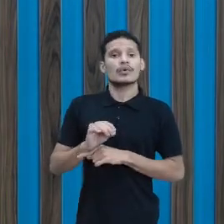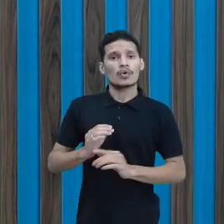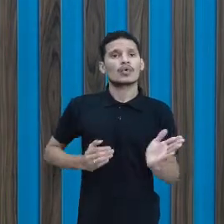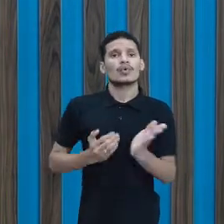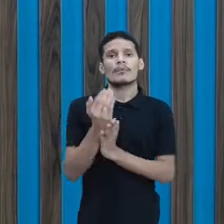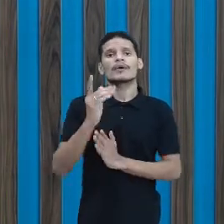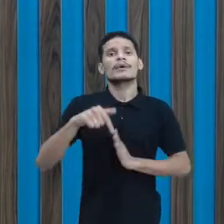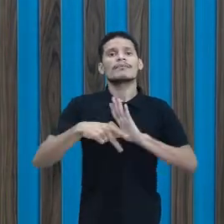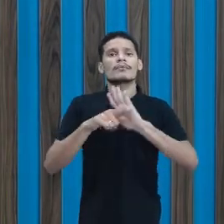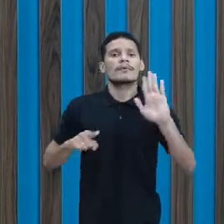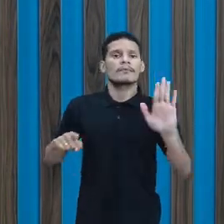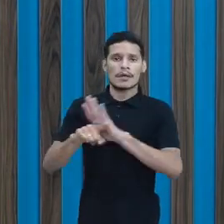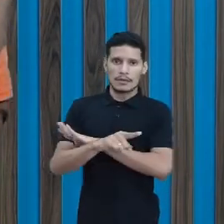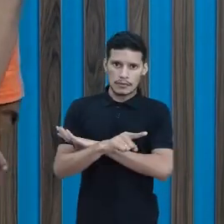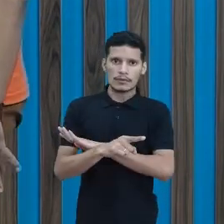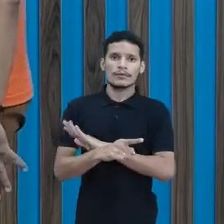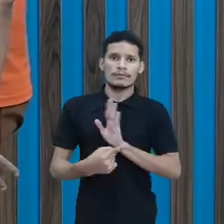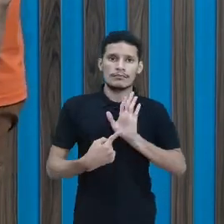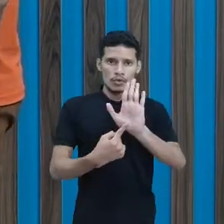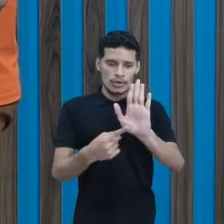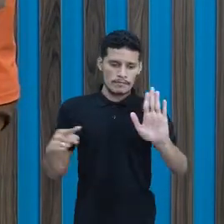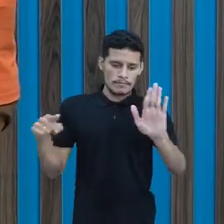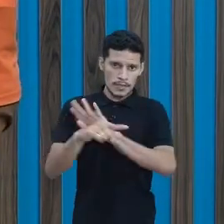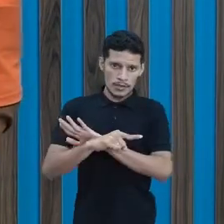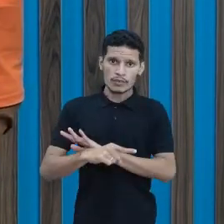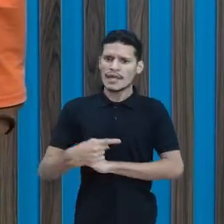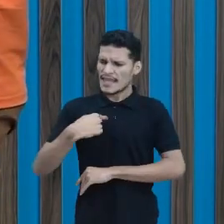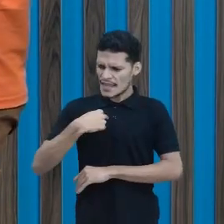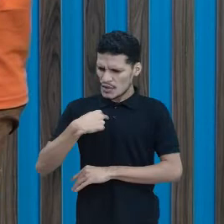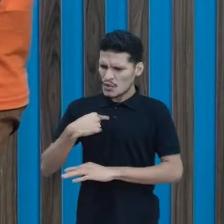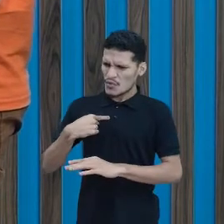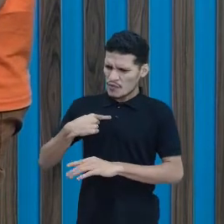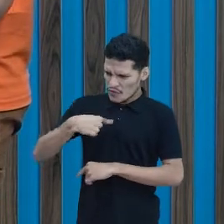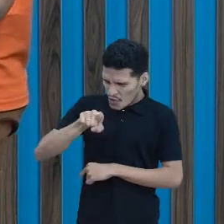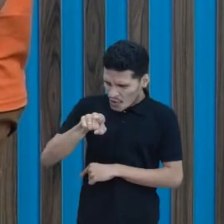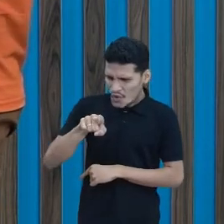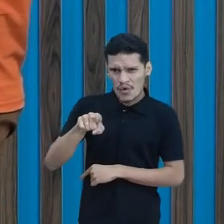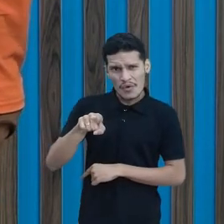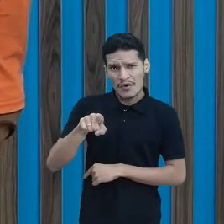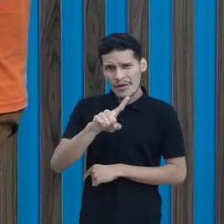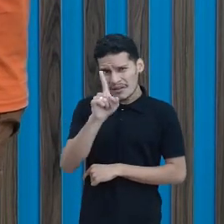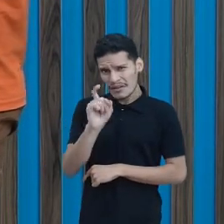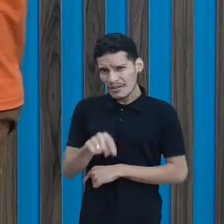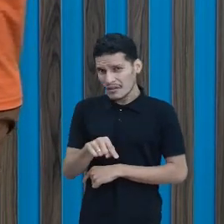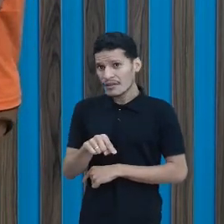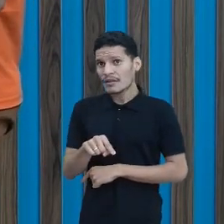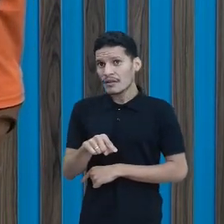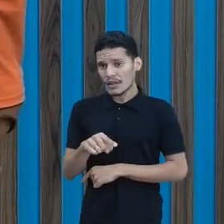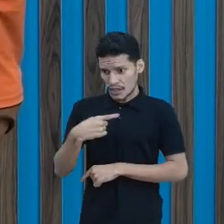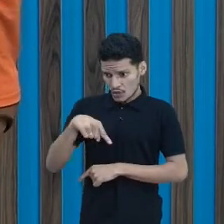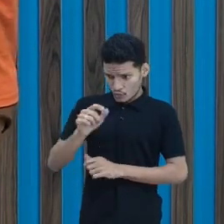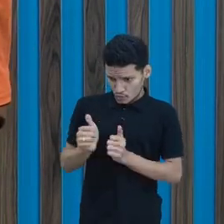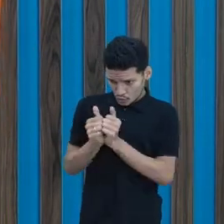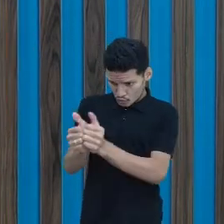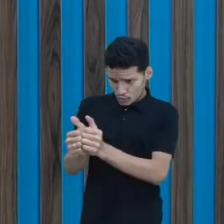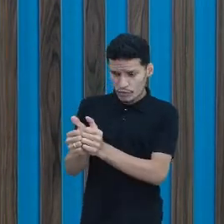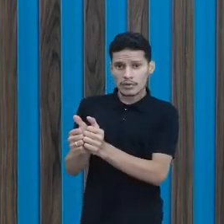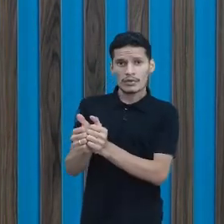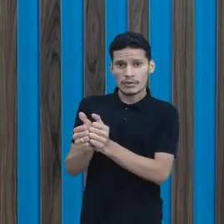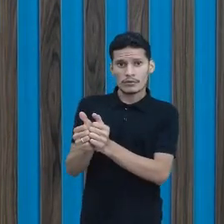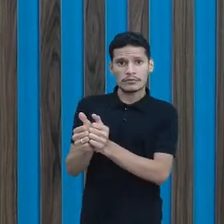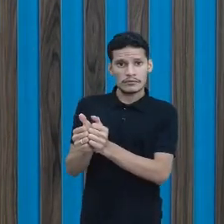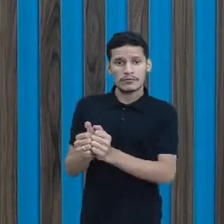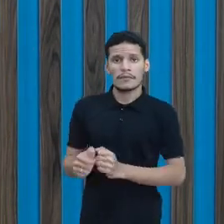expressar que é uma pergunta, tá? Então, eu vou, do I go? Eu vou com vocês, do I go with